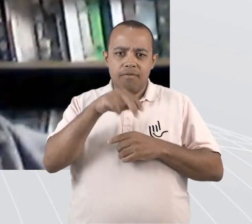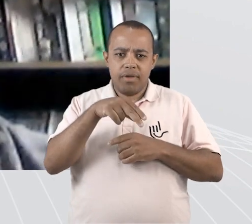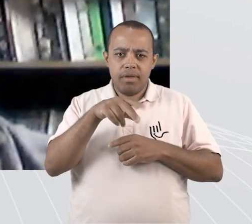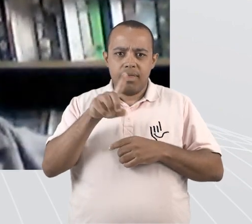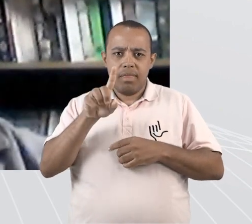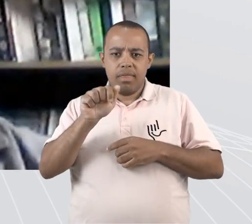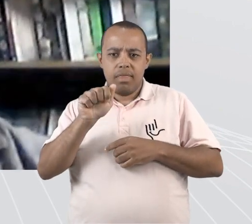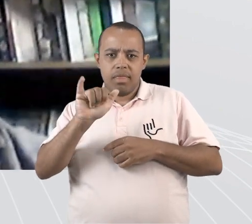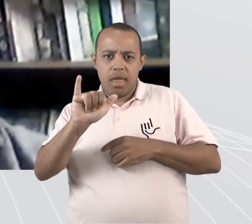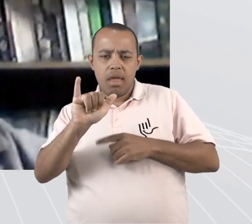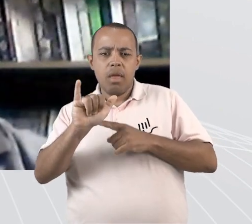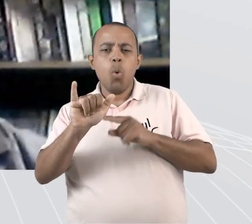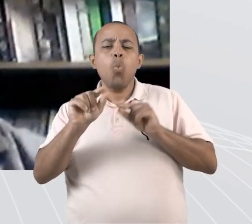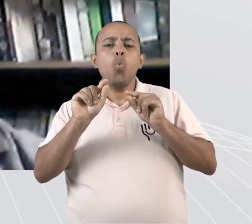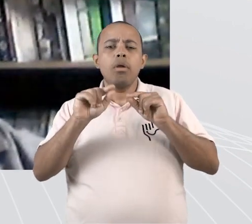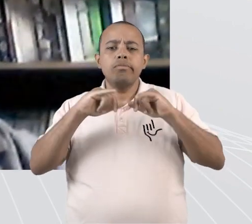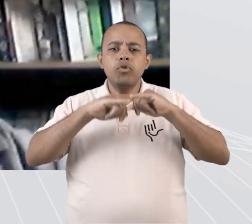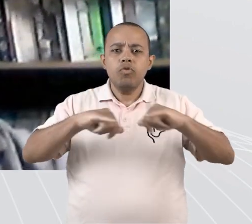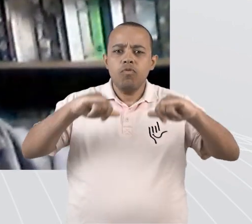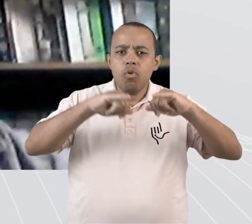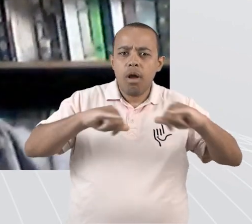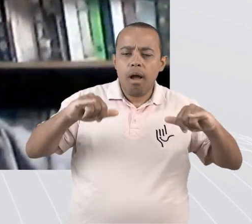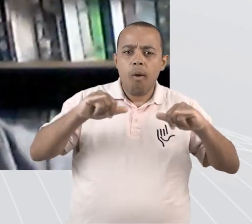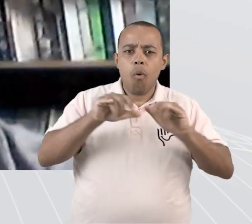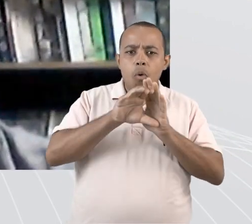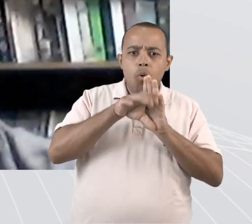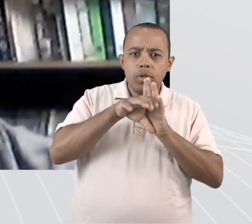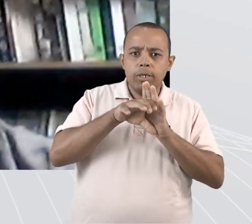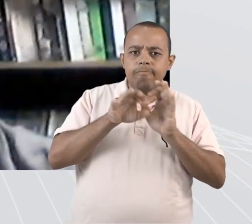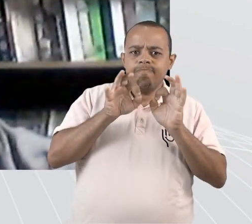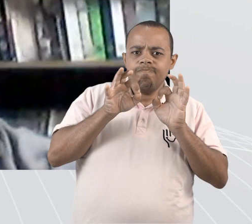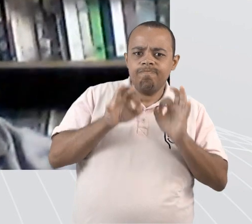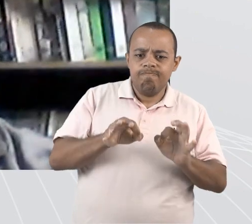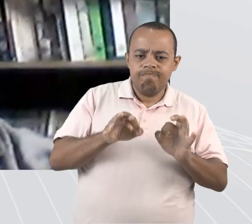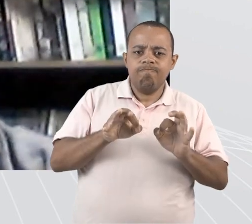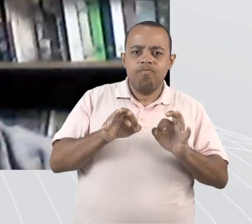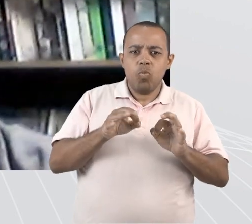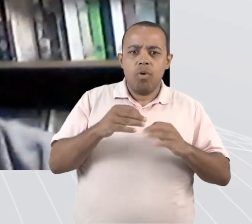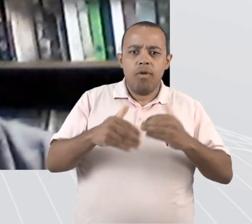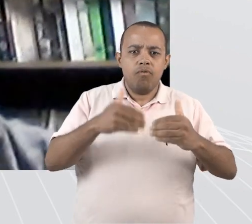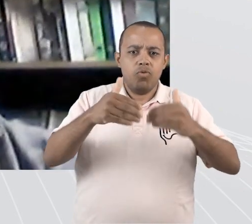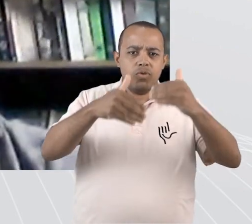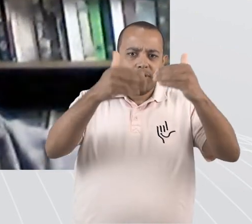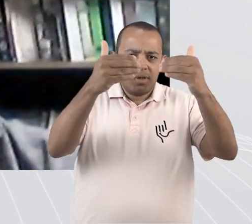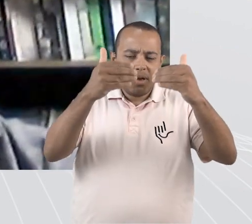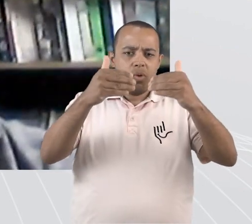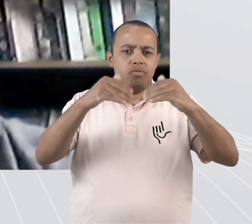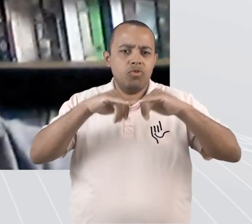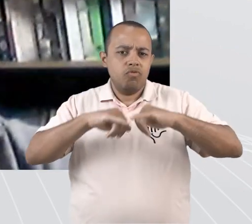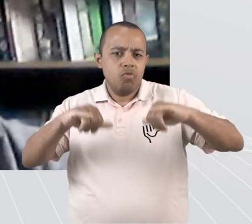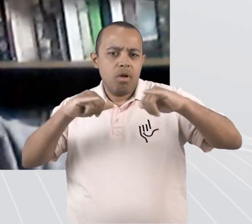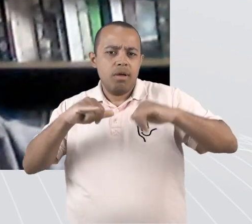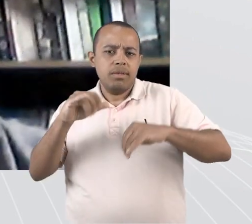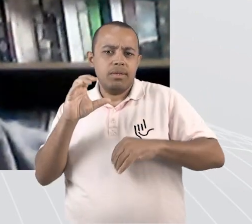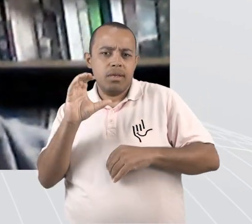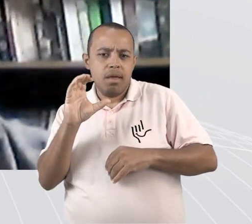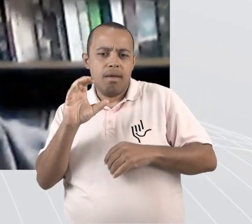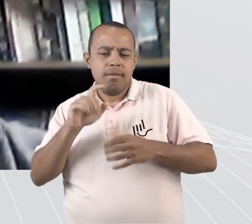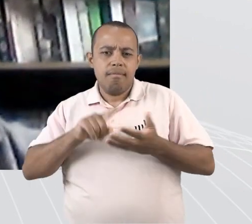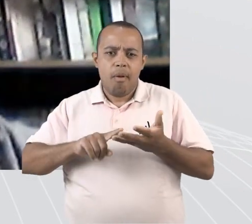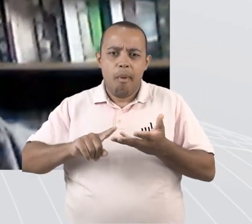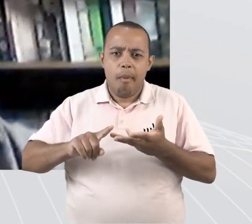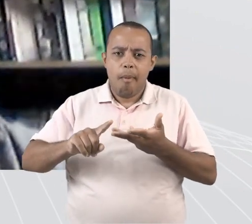tentando difundir, fazer uma divulgação científica dos conceitos corretos de evolução, e principalmente, né, dentro da